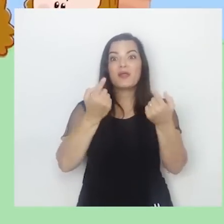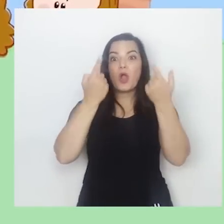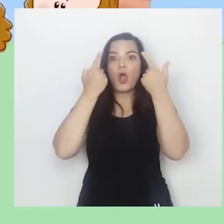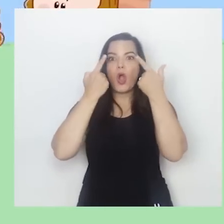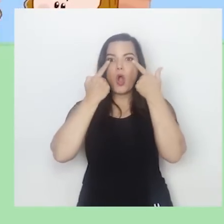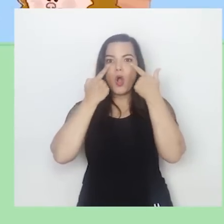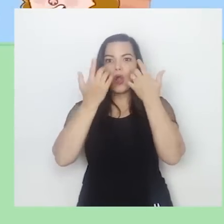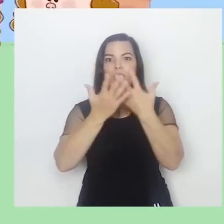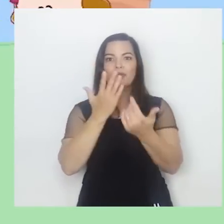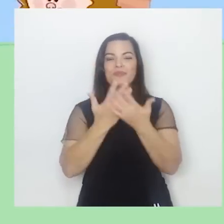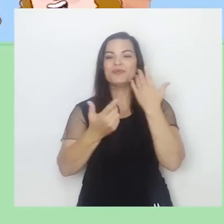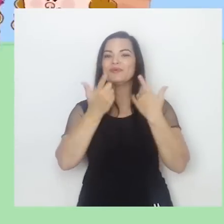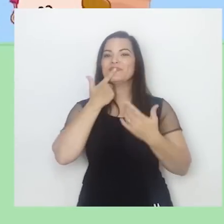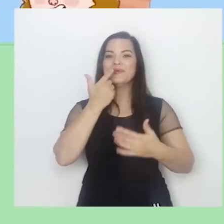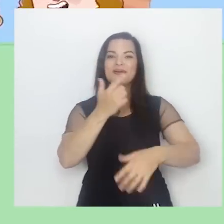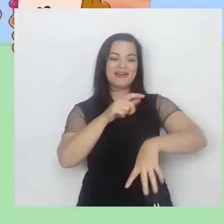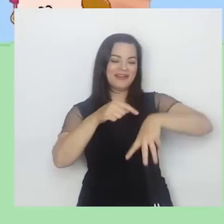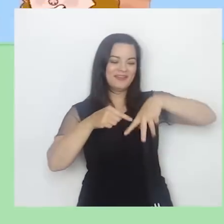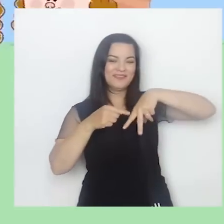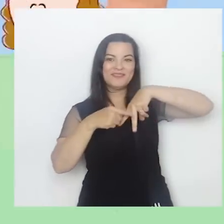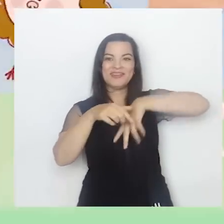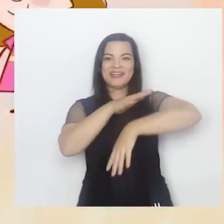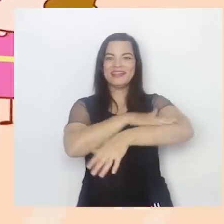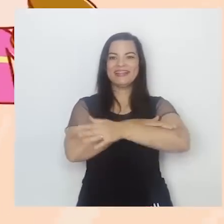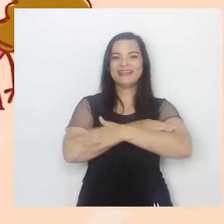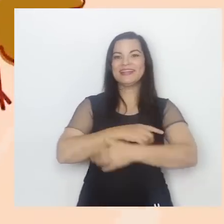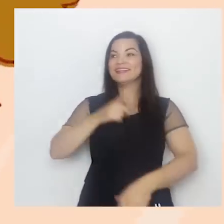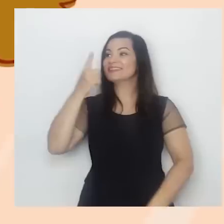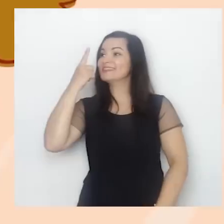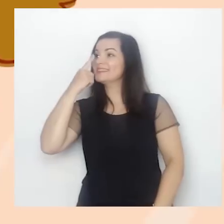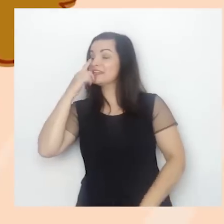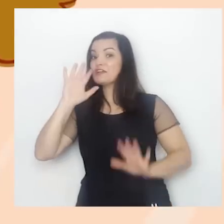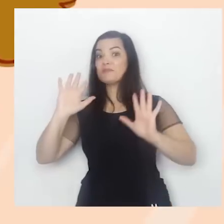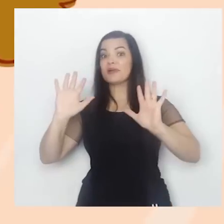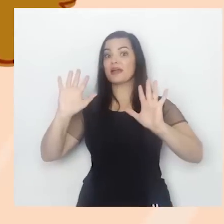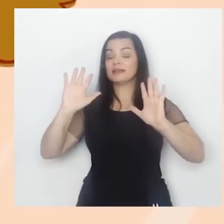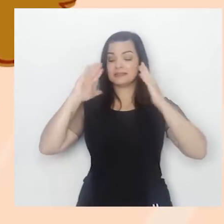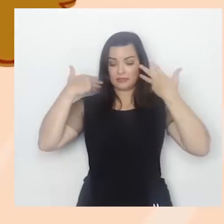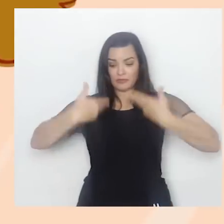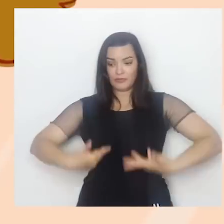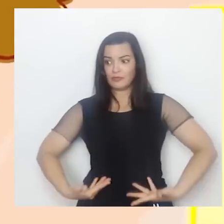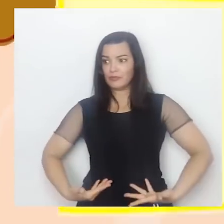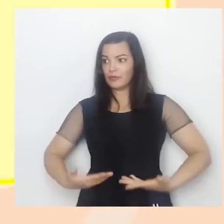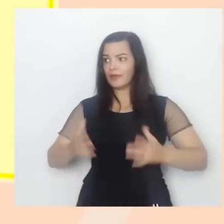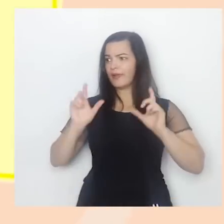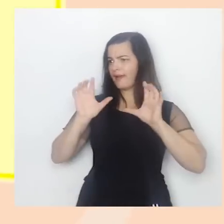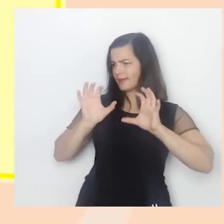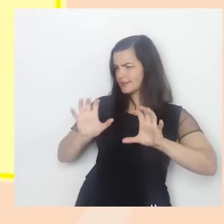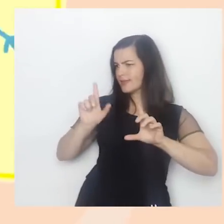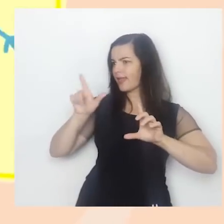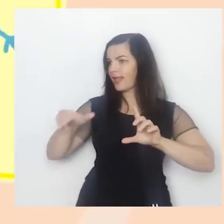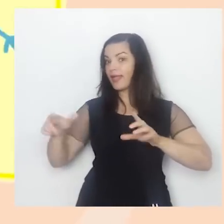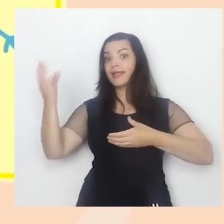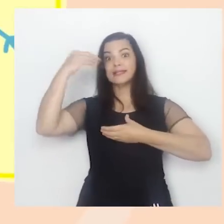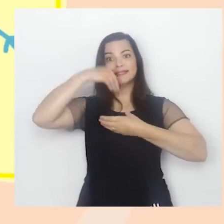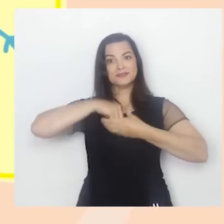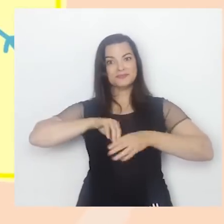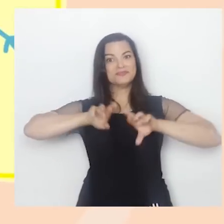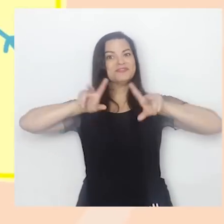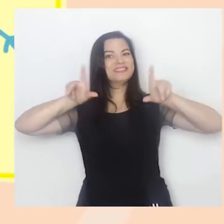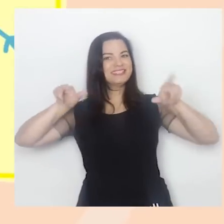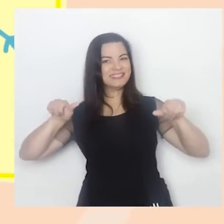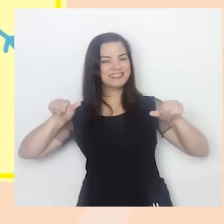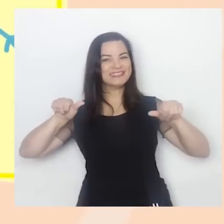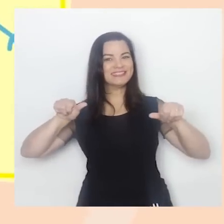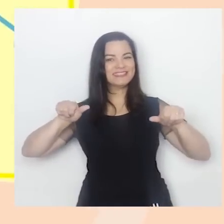boca, pernas, braços e nariz. Mas se por fora é assim, por dentro é bem